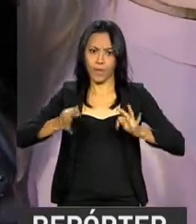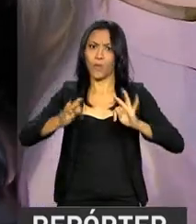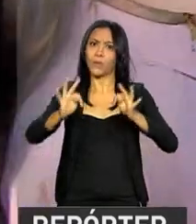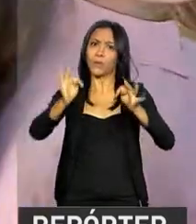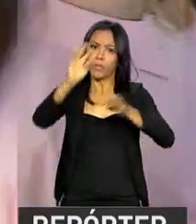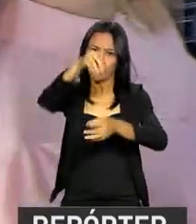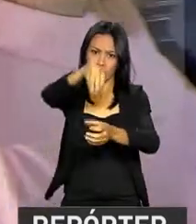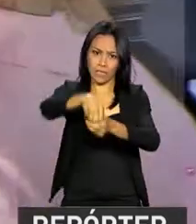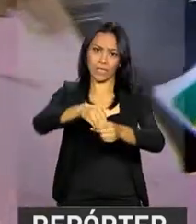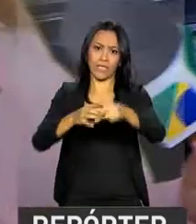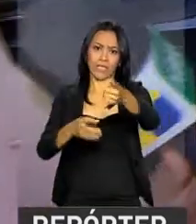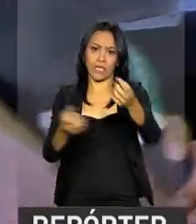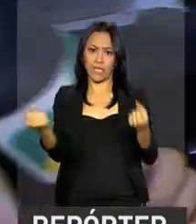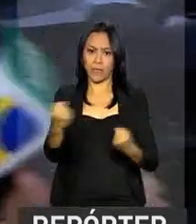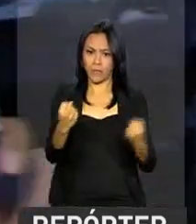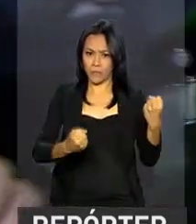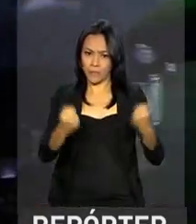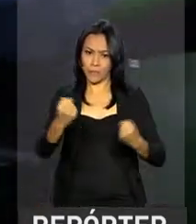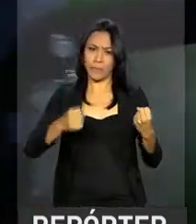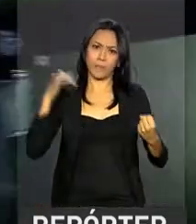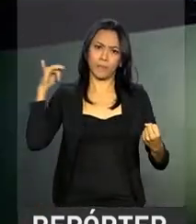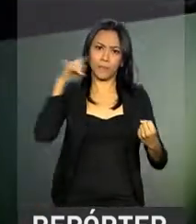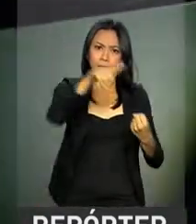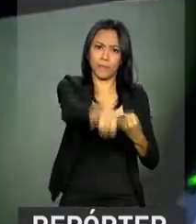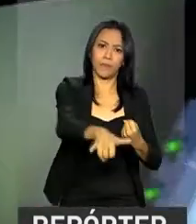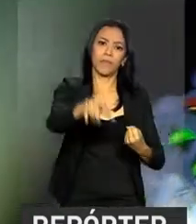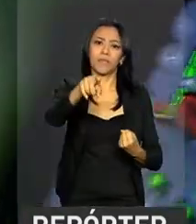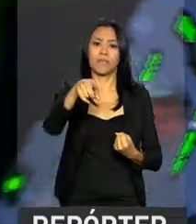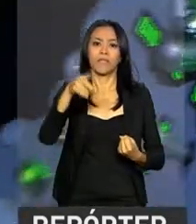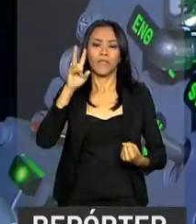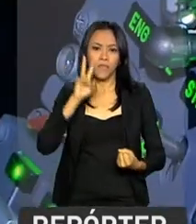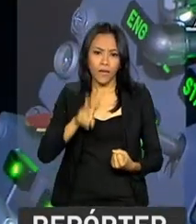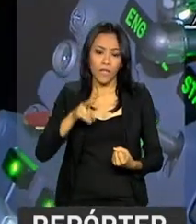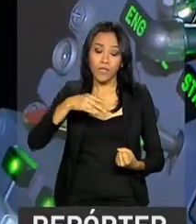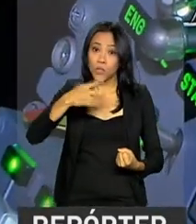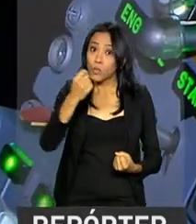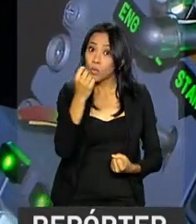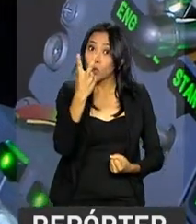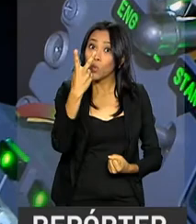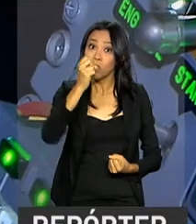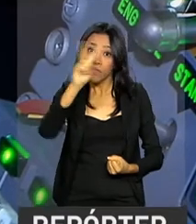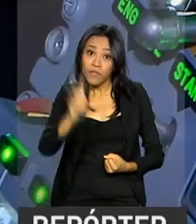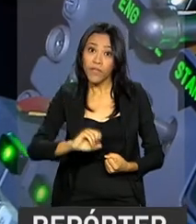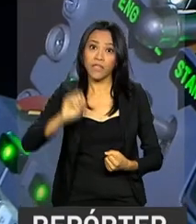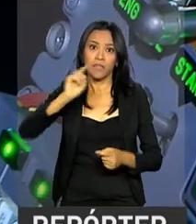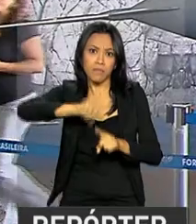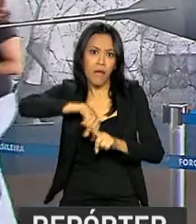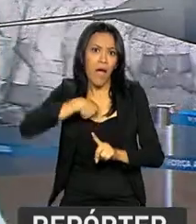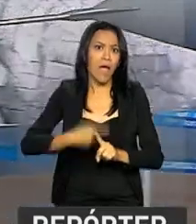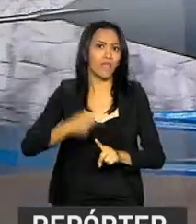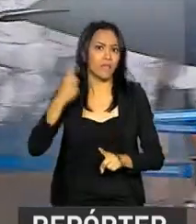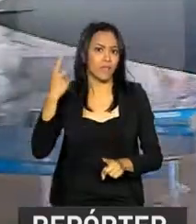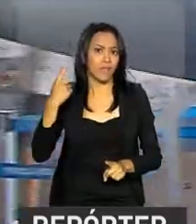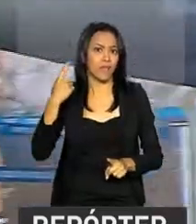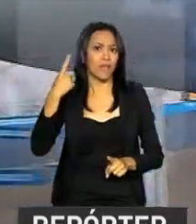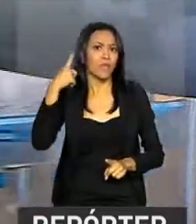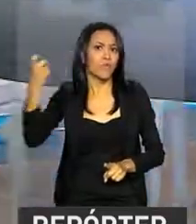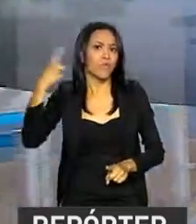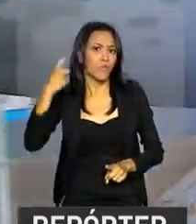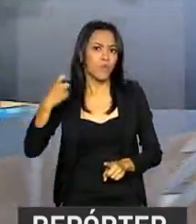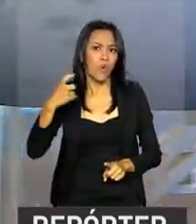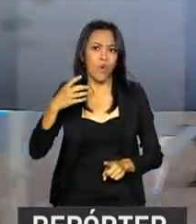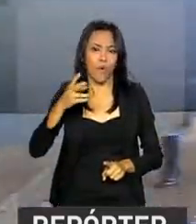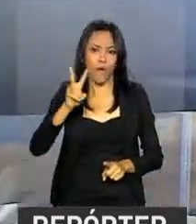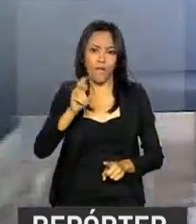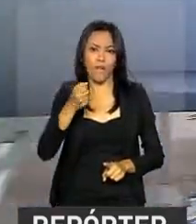NG. O modelo é supersônico e atinge mais de 2 vezes a velocidade do som. Mais de 70